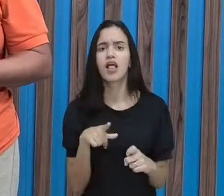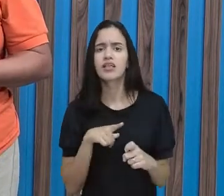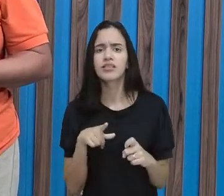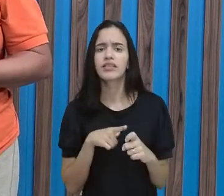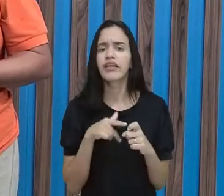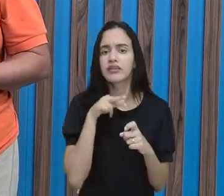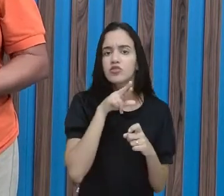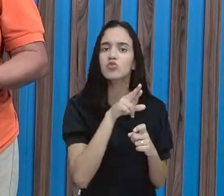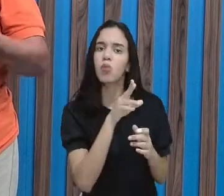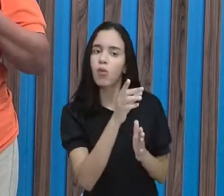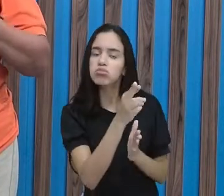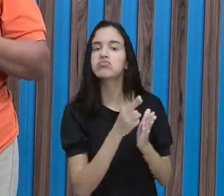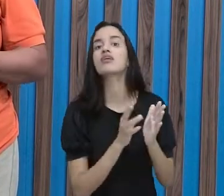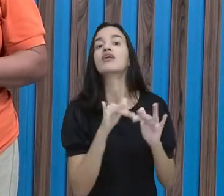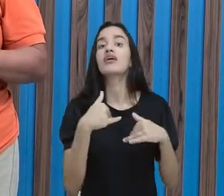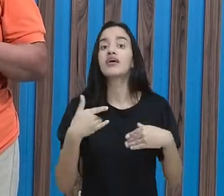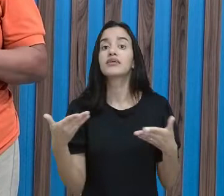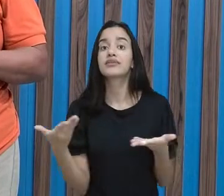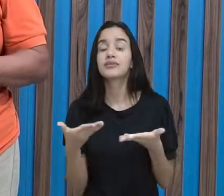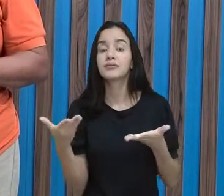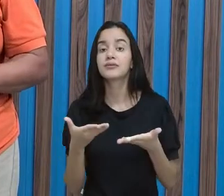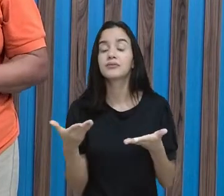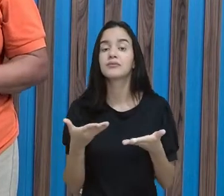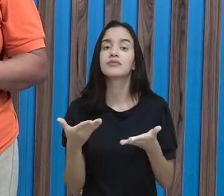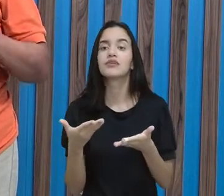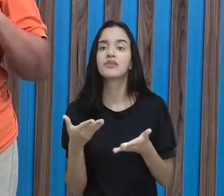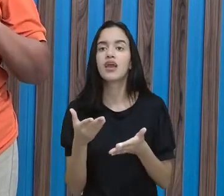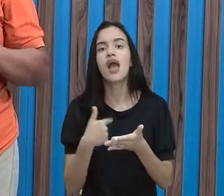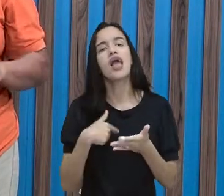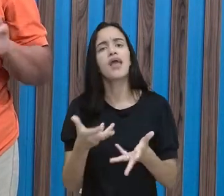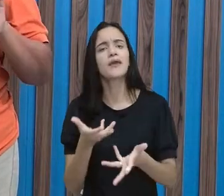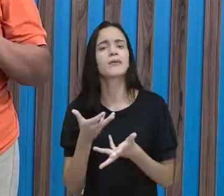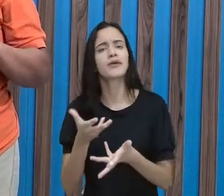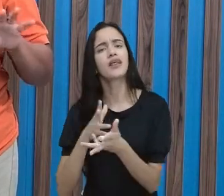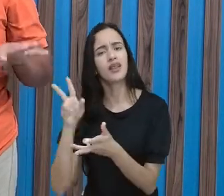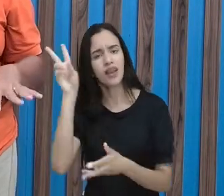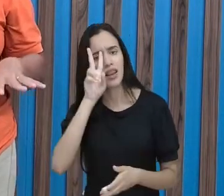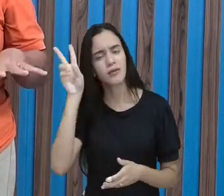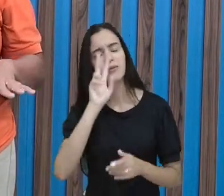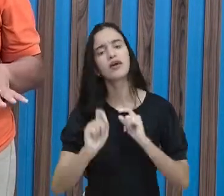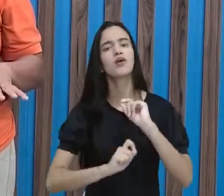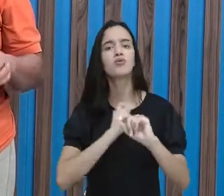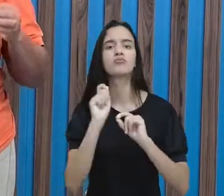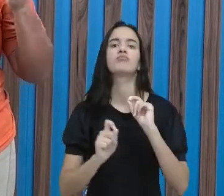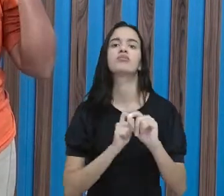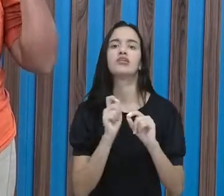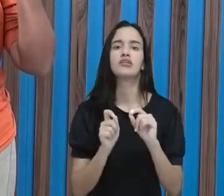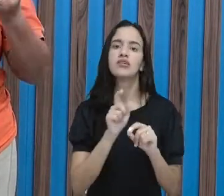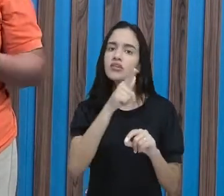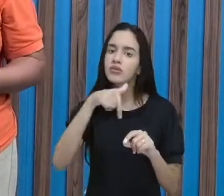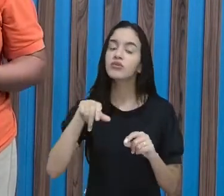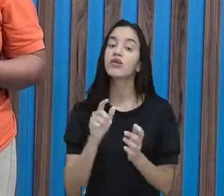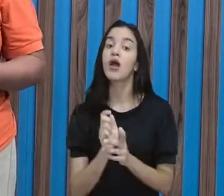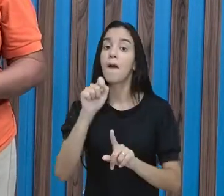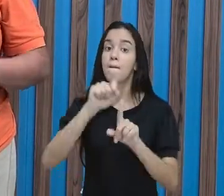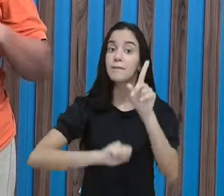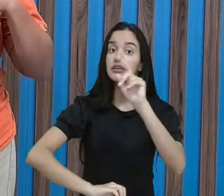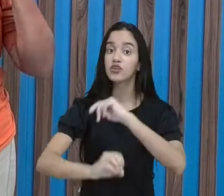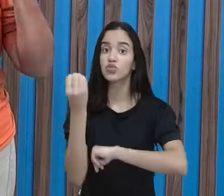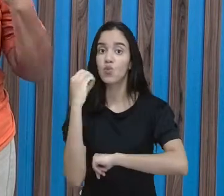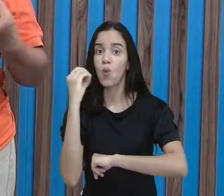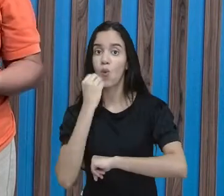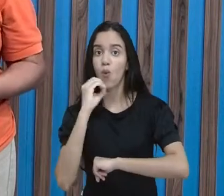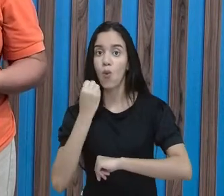diagnóstico precoce. E por falar em diagnóstico precoce, quero lembrar mais uma vez a vocês, o mês de outubro,